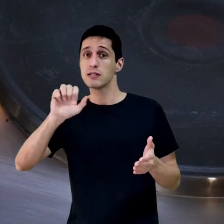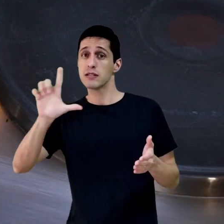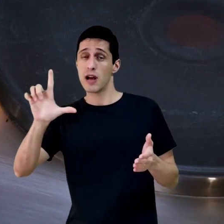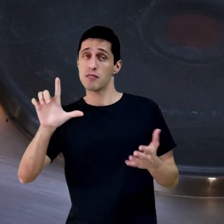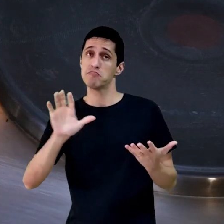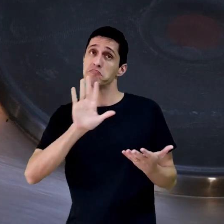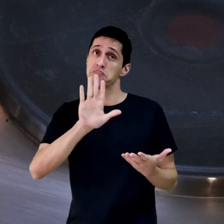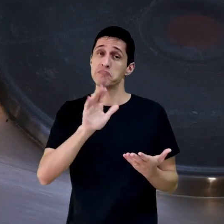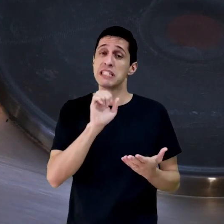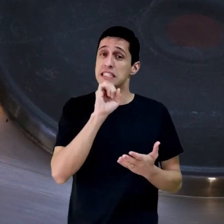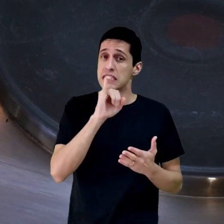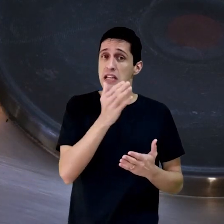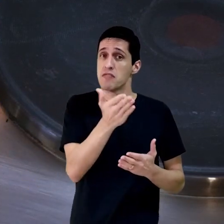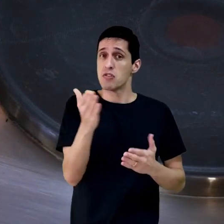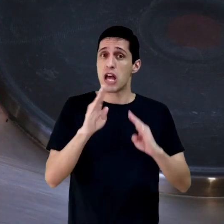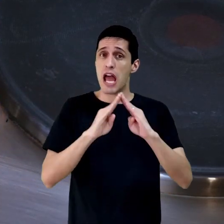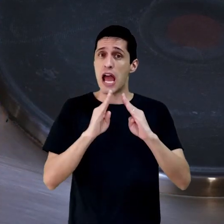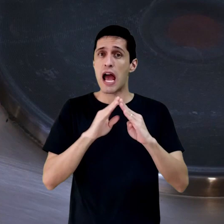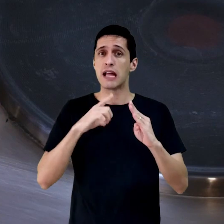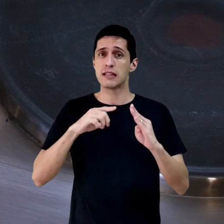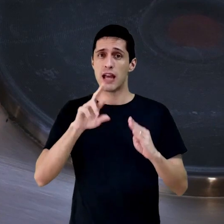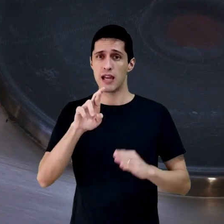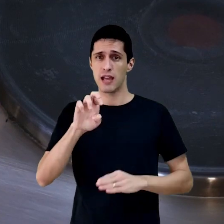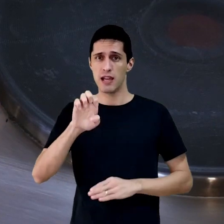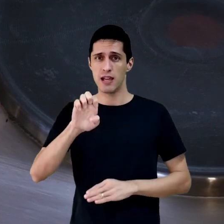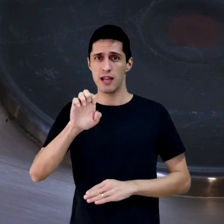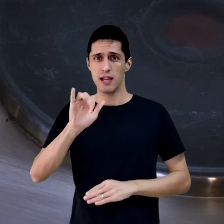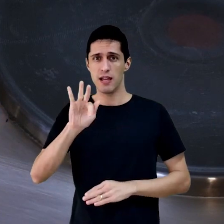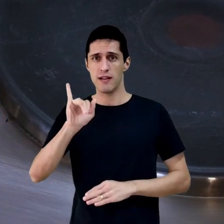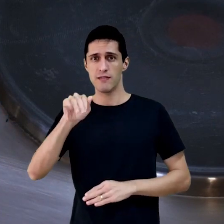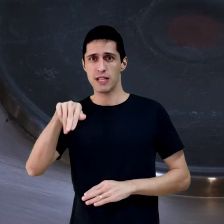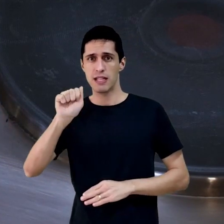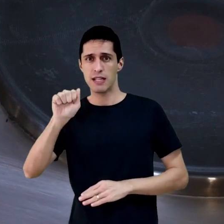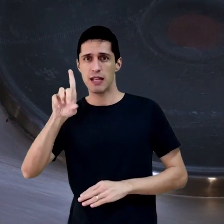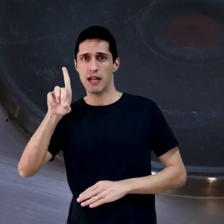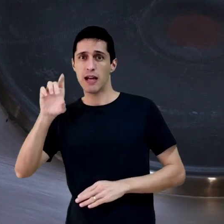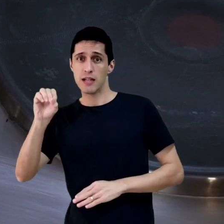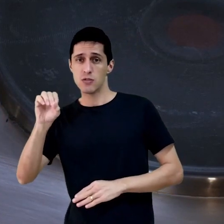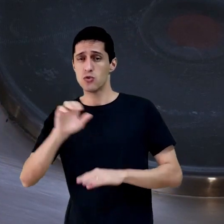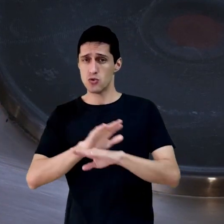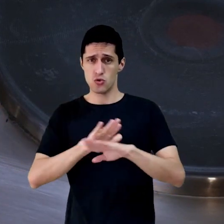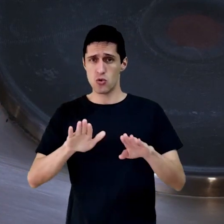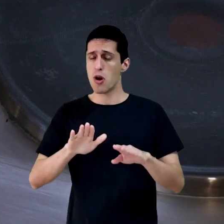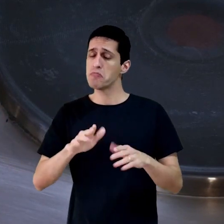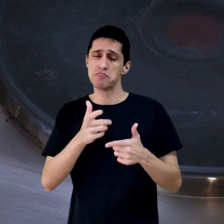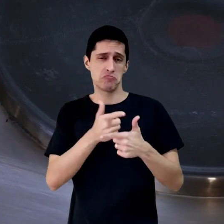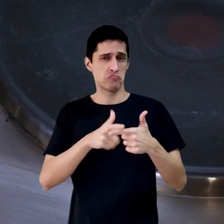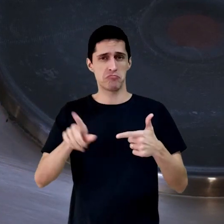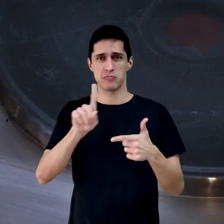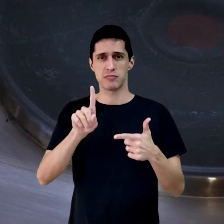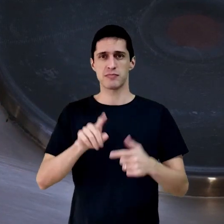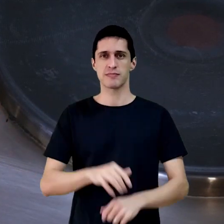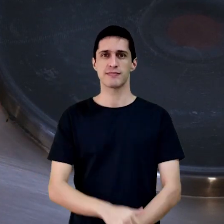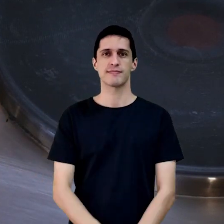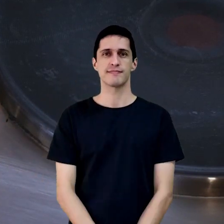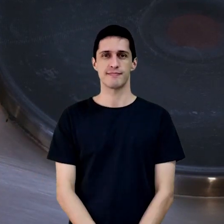Assim, caso vocês só tiverem o refinado, pode fazer sem problemas.